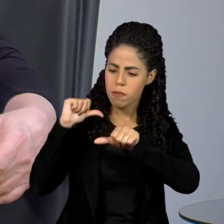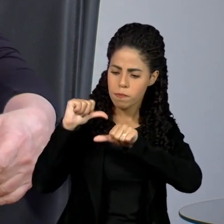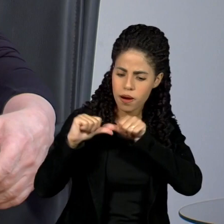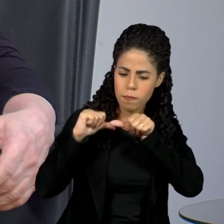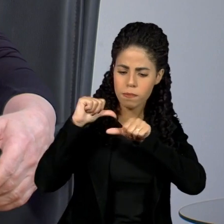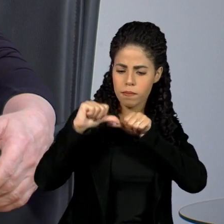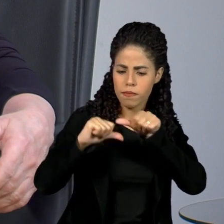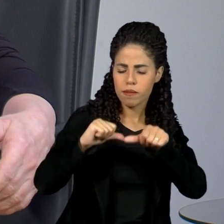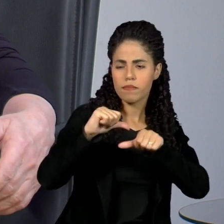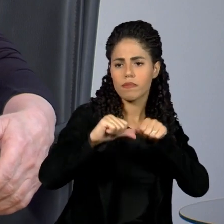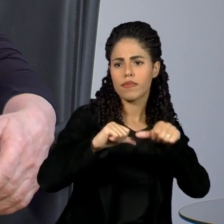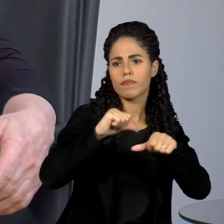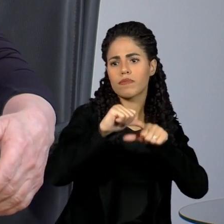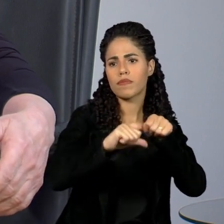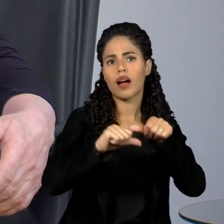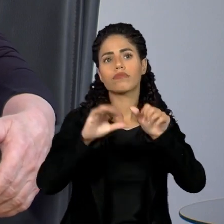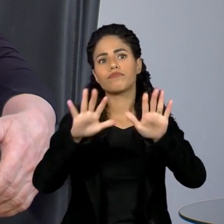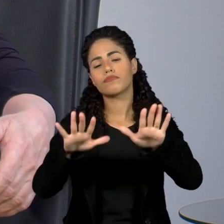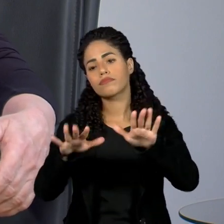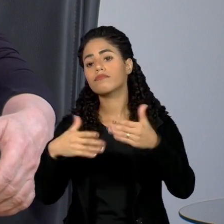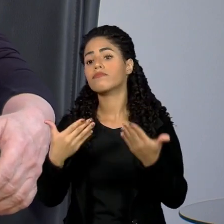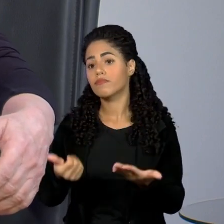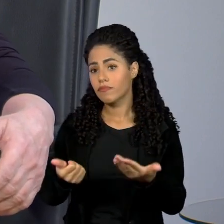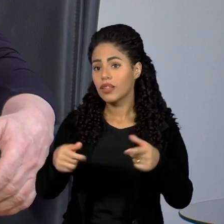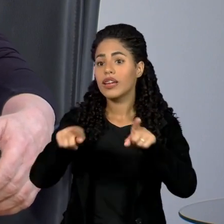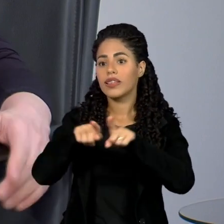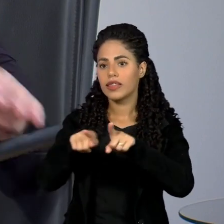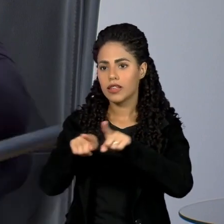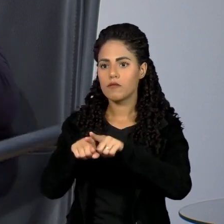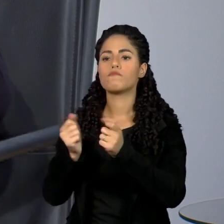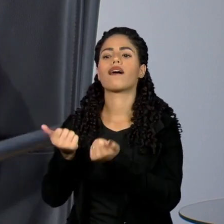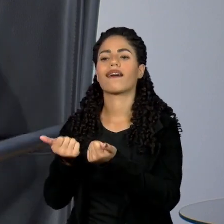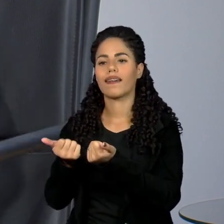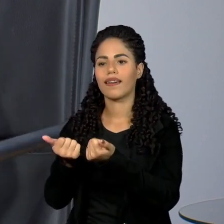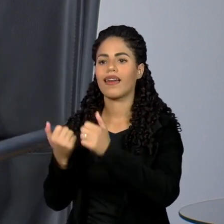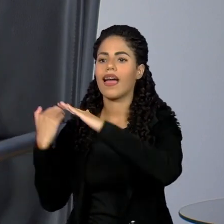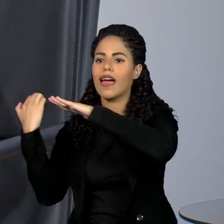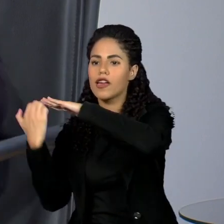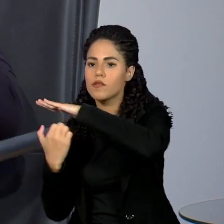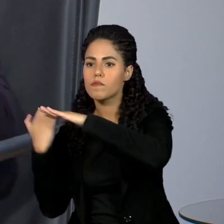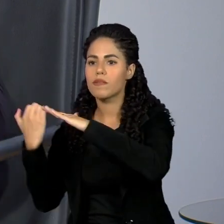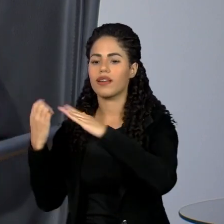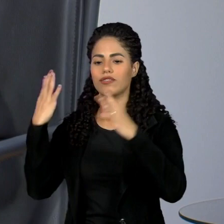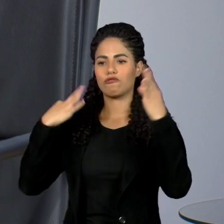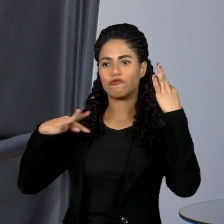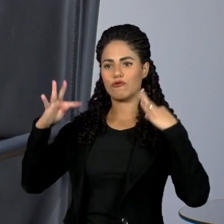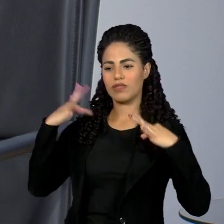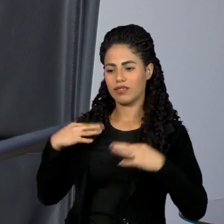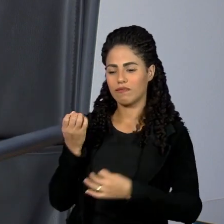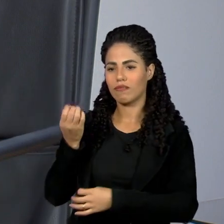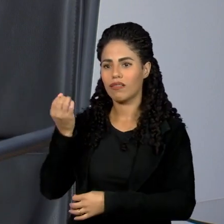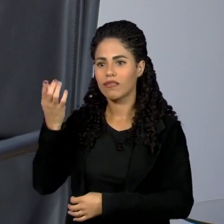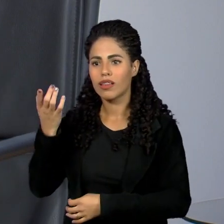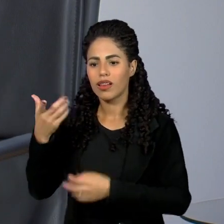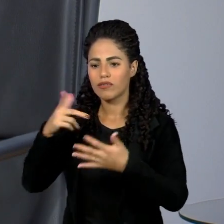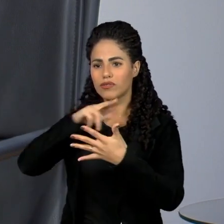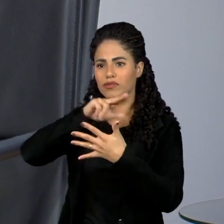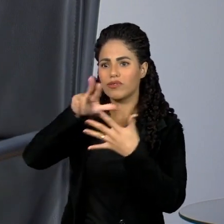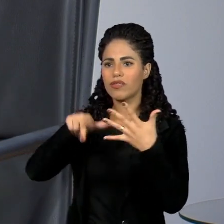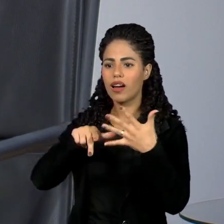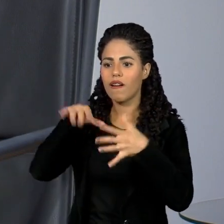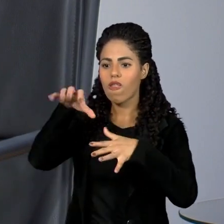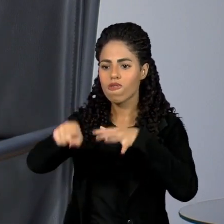e isso de um lado, vamos dizer assim, pela indústria do turismo, isso do lado do mercado. E também foi